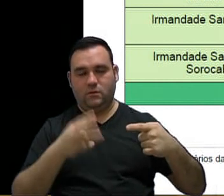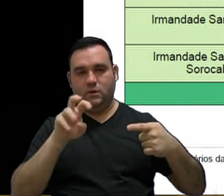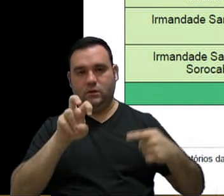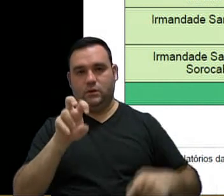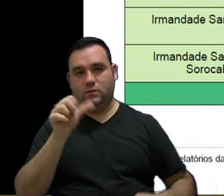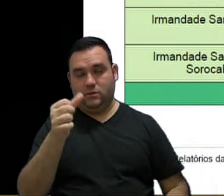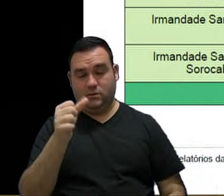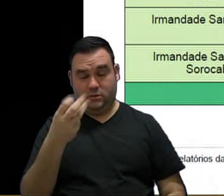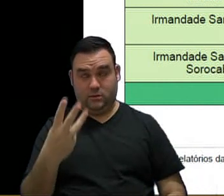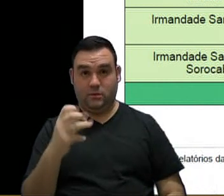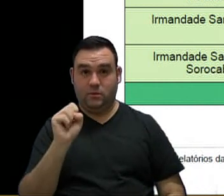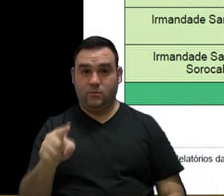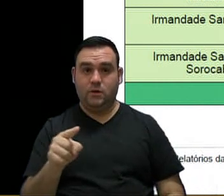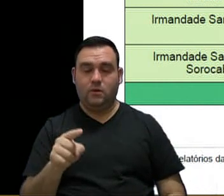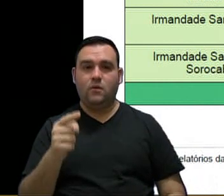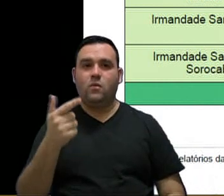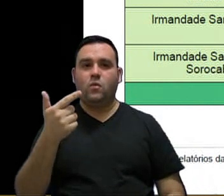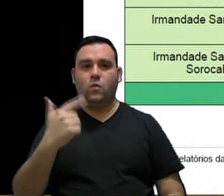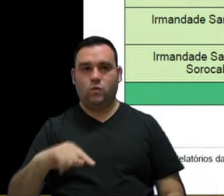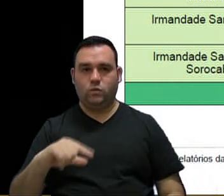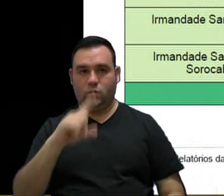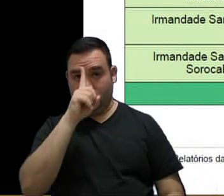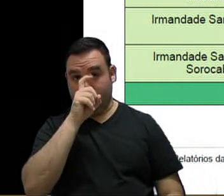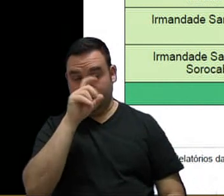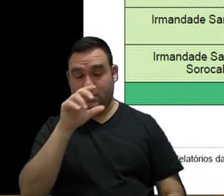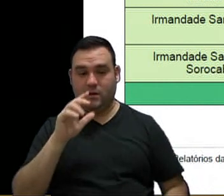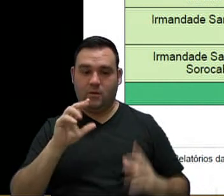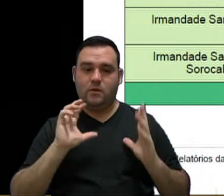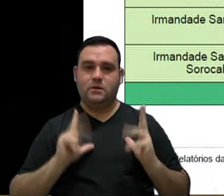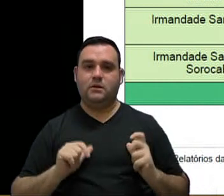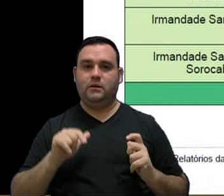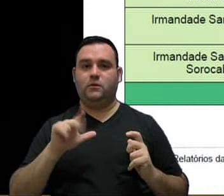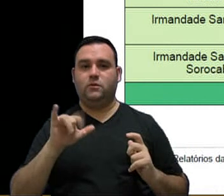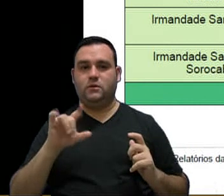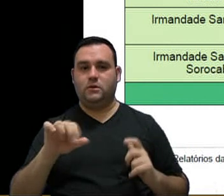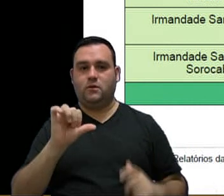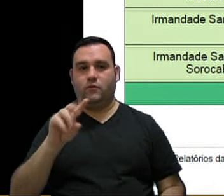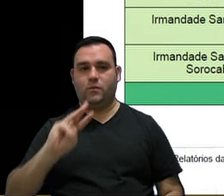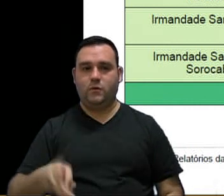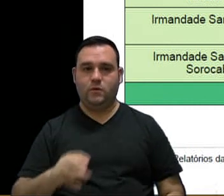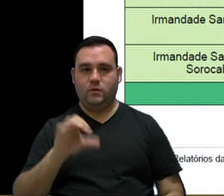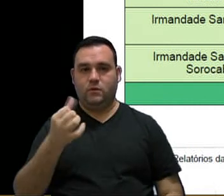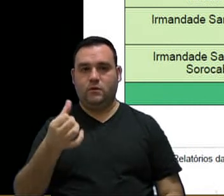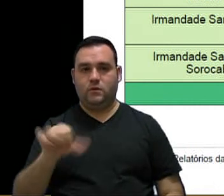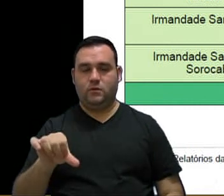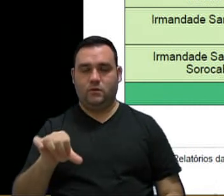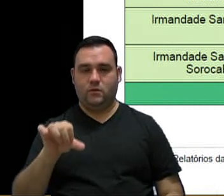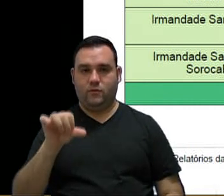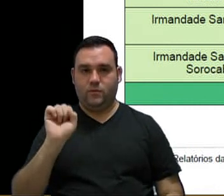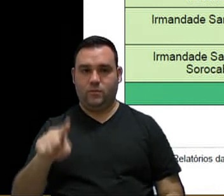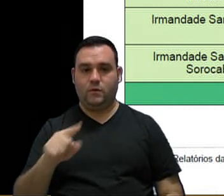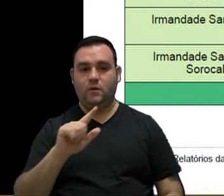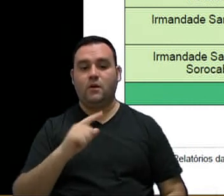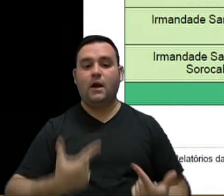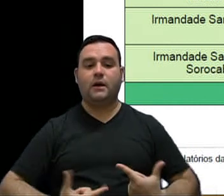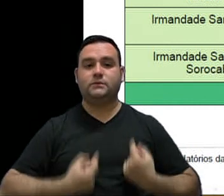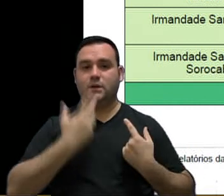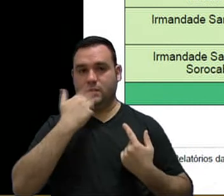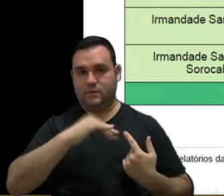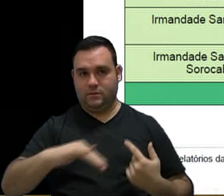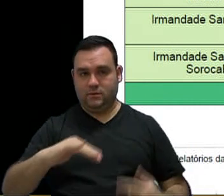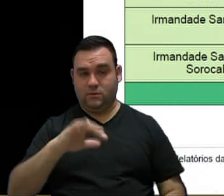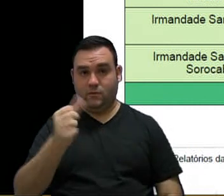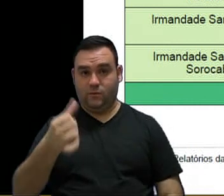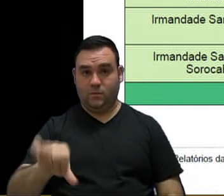milhões 563 mil hospital santa lucinda 9 milhões 69.000 hoje é passe